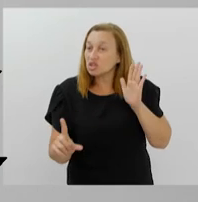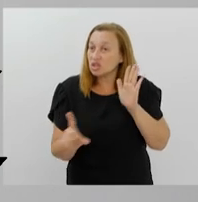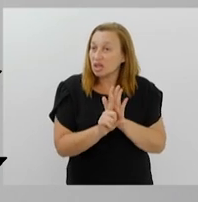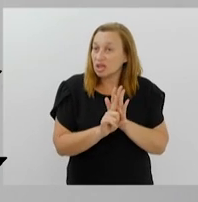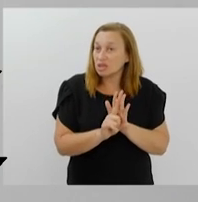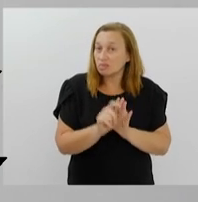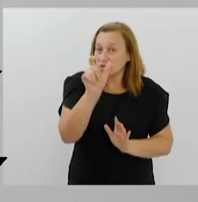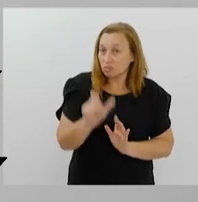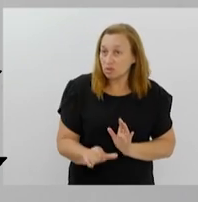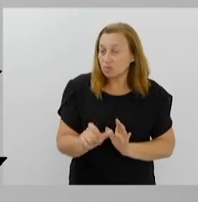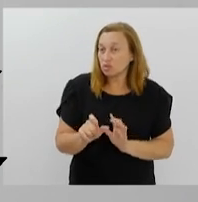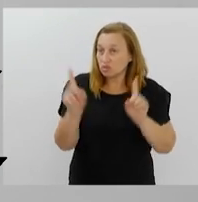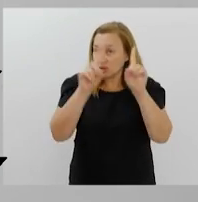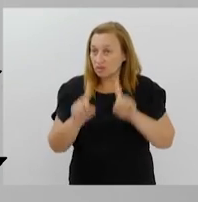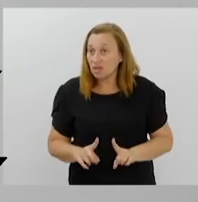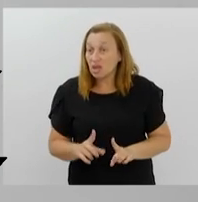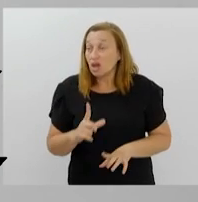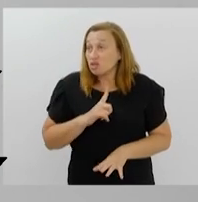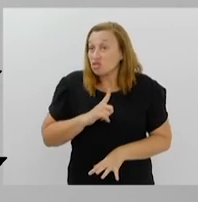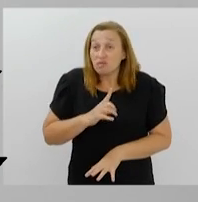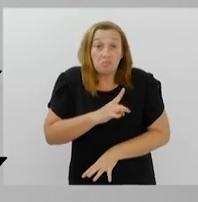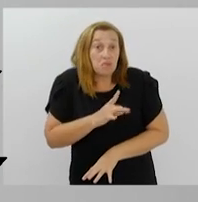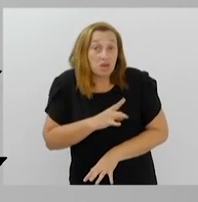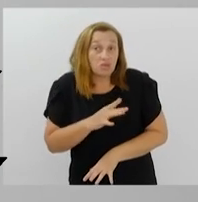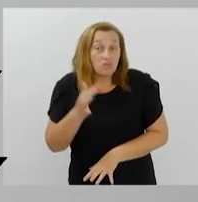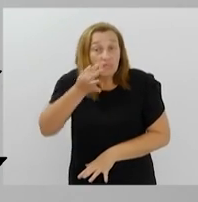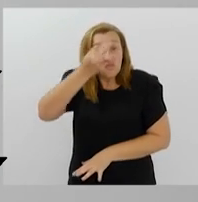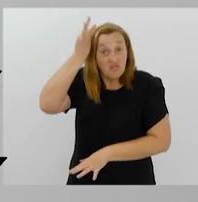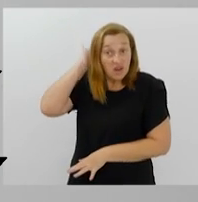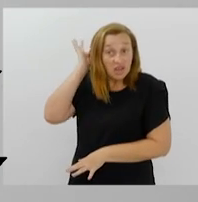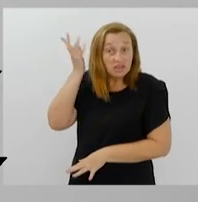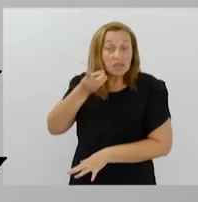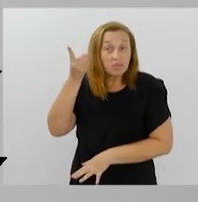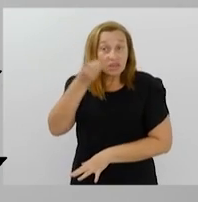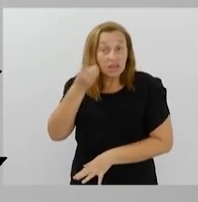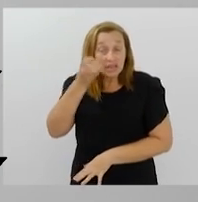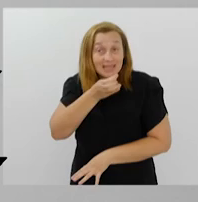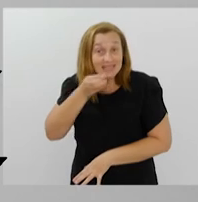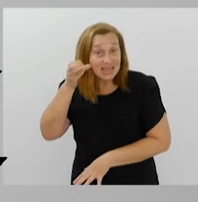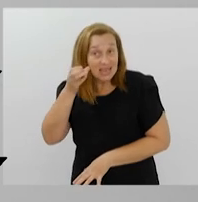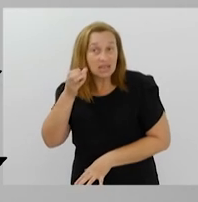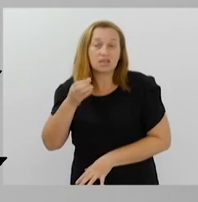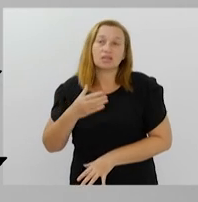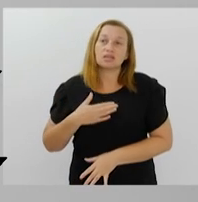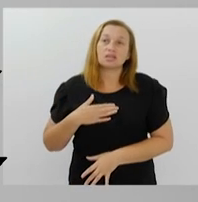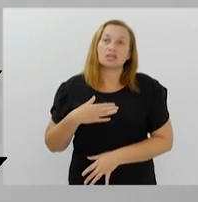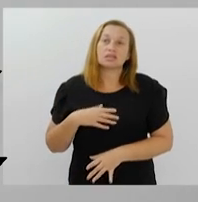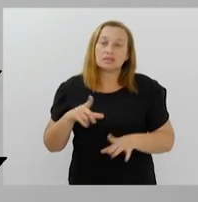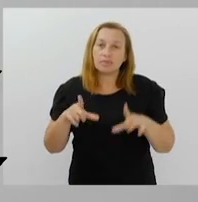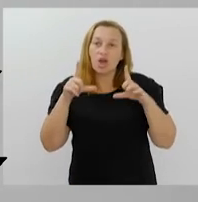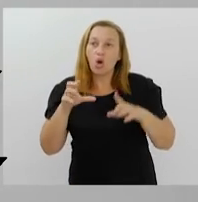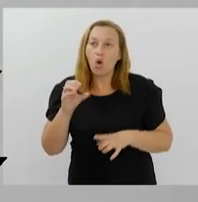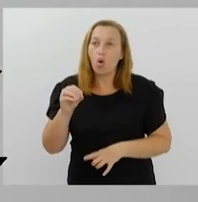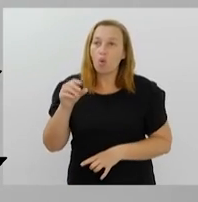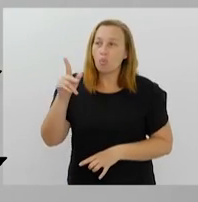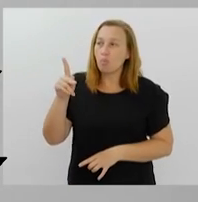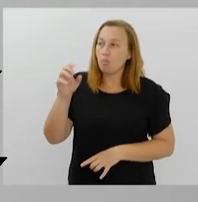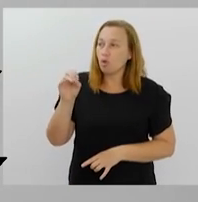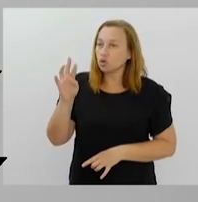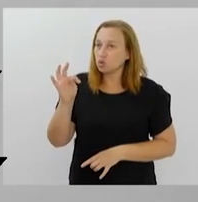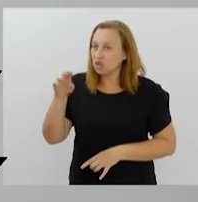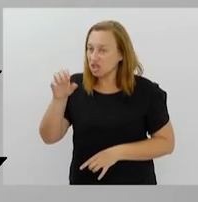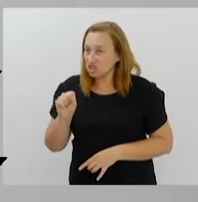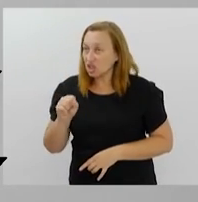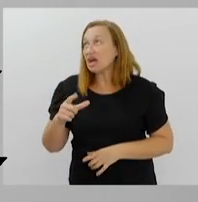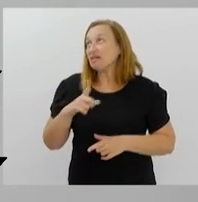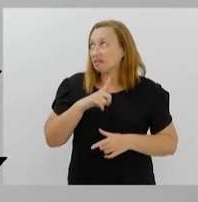deficiência Eu sempre tive muito medo Fred deputada deputada Célia de parecer oportunista tem muito Deputado aqui que